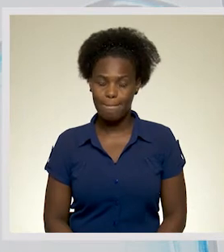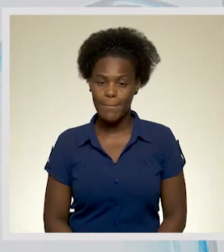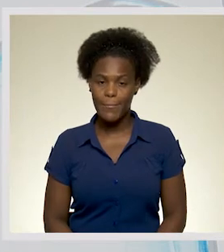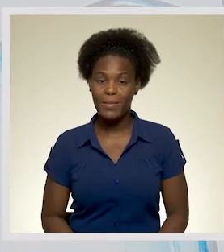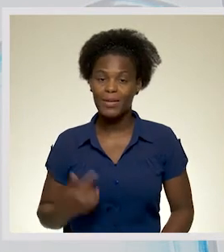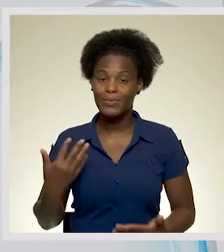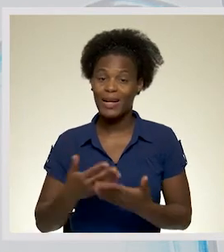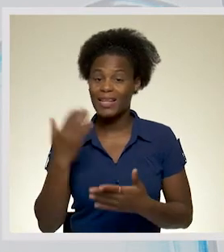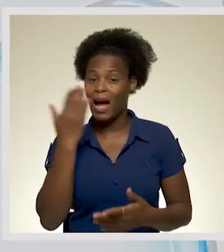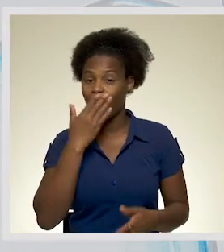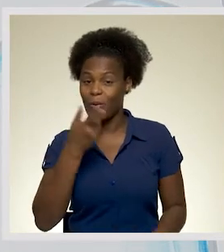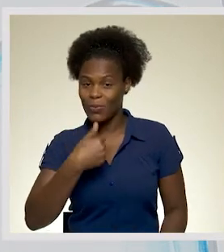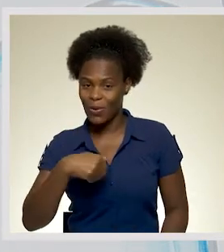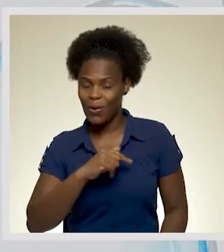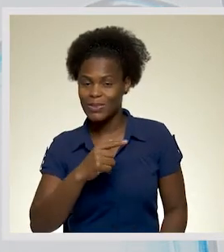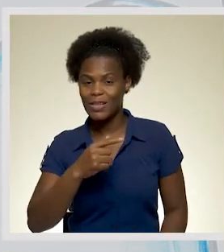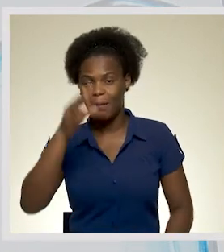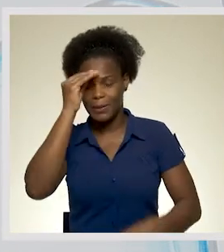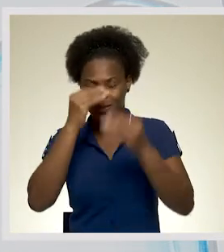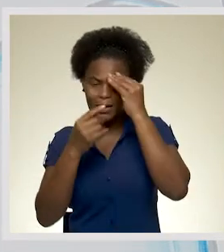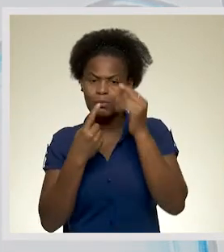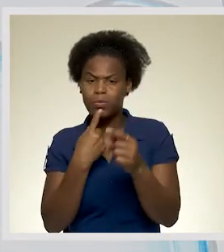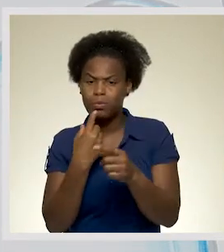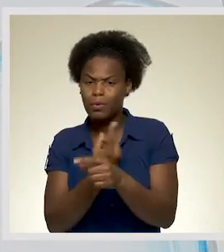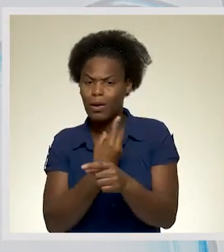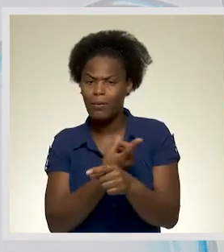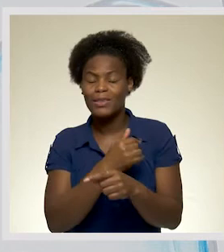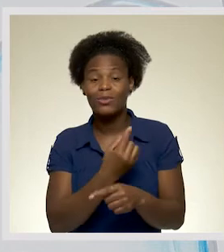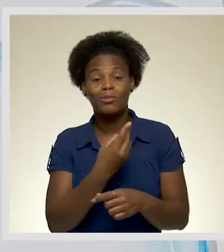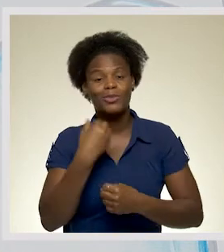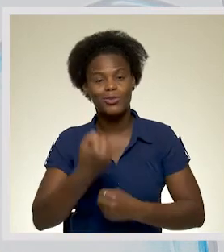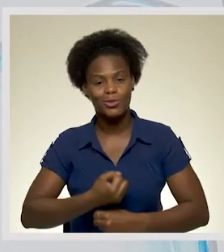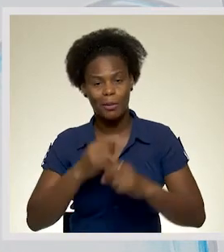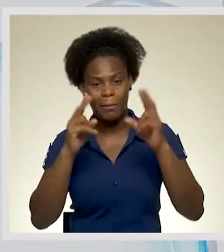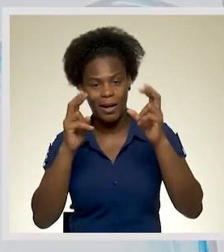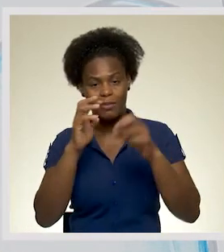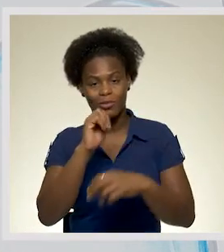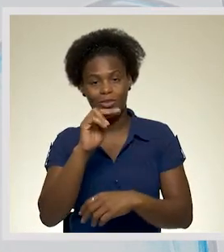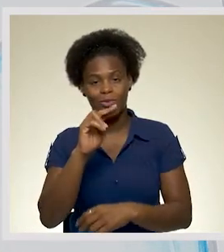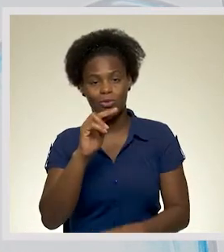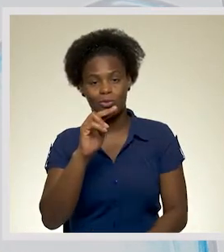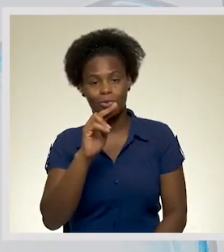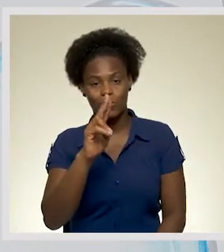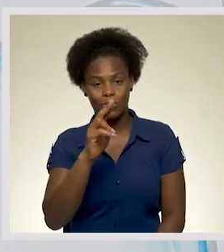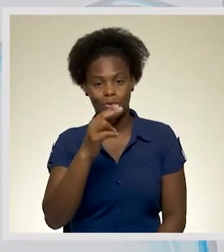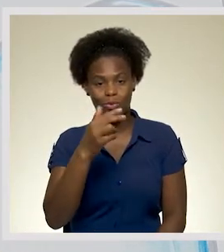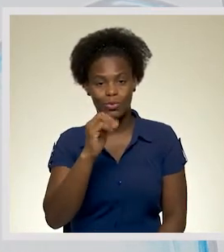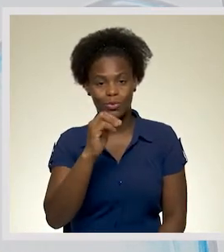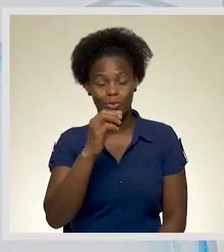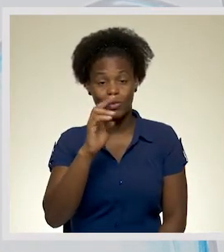Durante a nossa aula, aprendemos muitas coisas sobre a sustentabilidade, de uma forma geral,